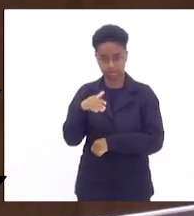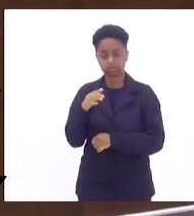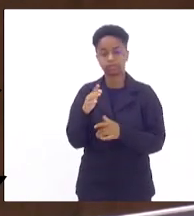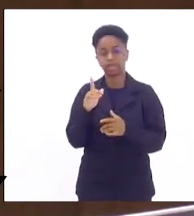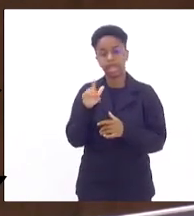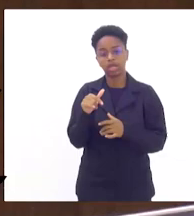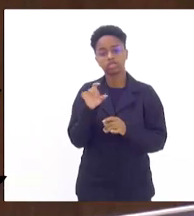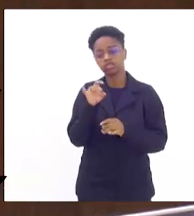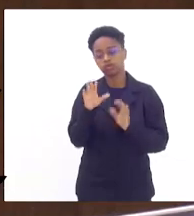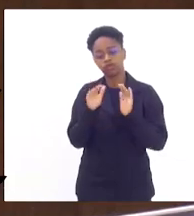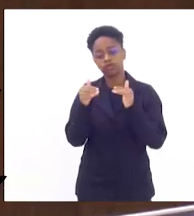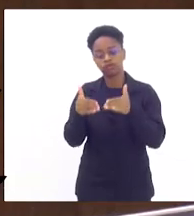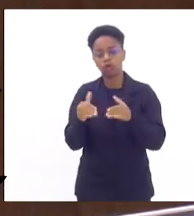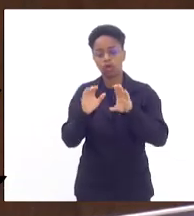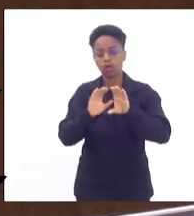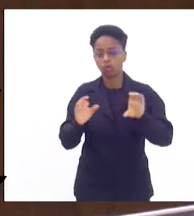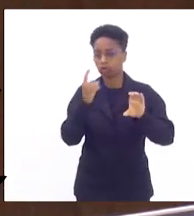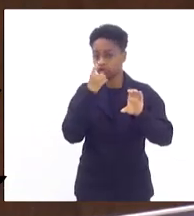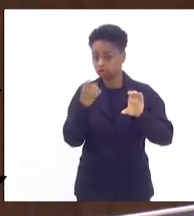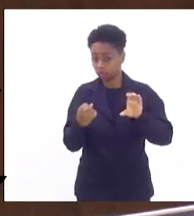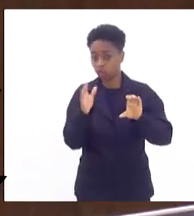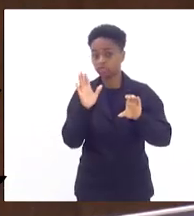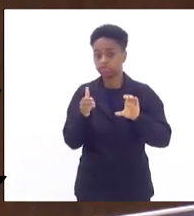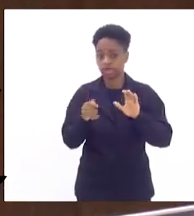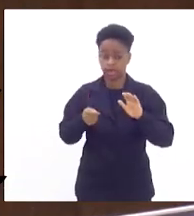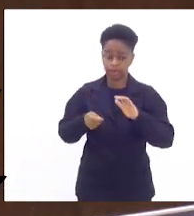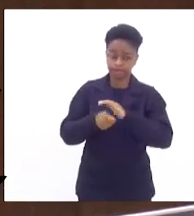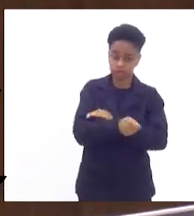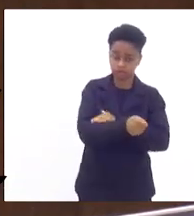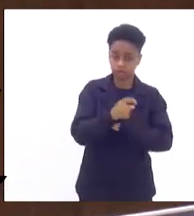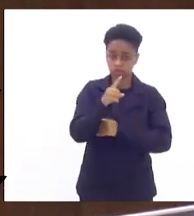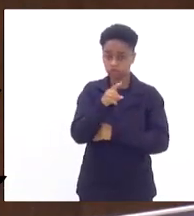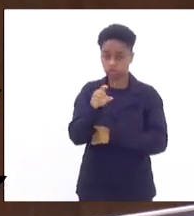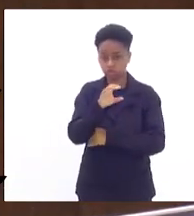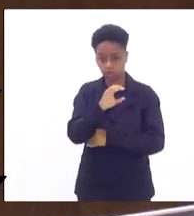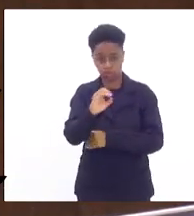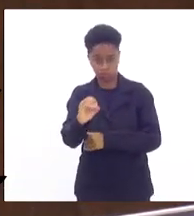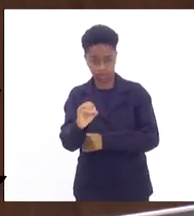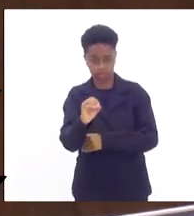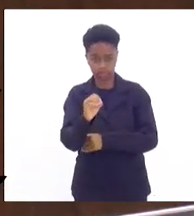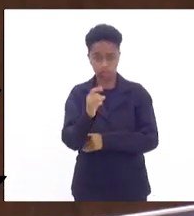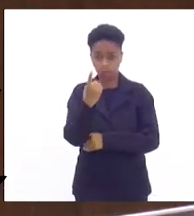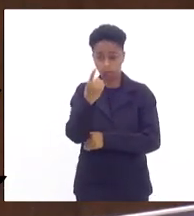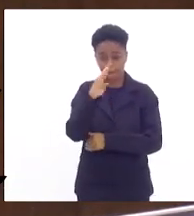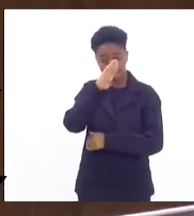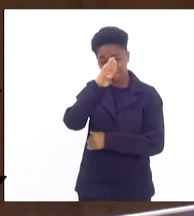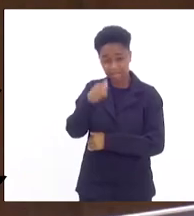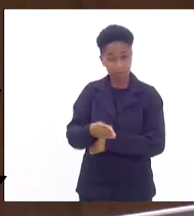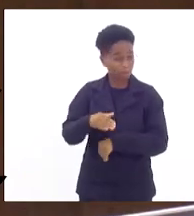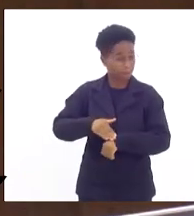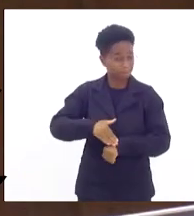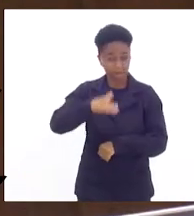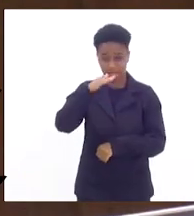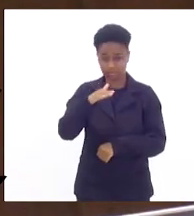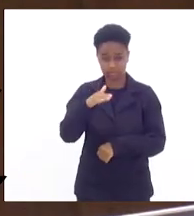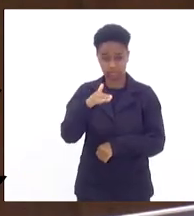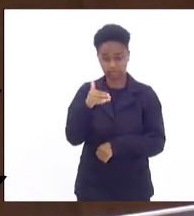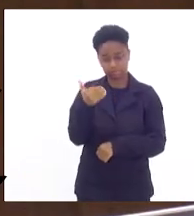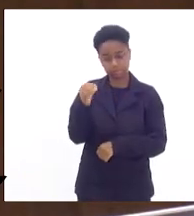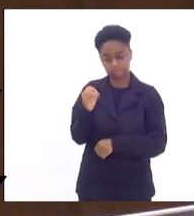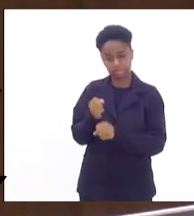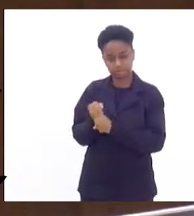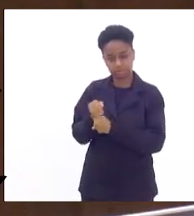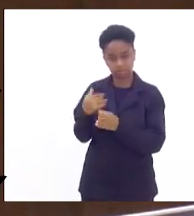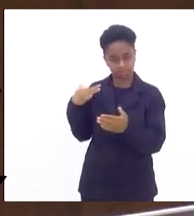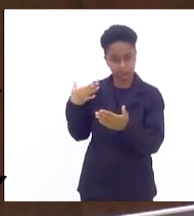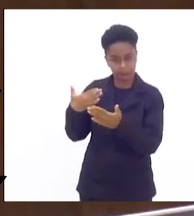apenas de esgoto que já investiu na Zona Oeste mais de R$1 bilhão nesses últimos 10 anos. Fez mais